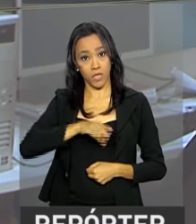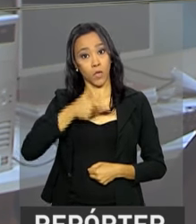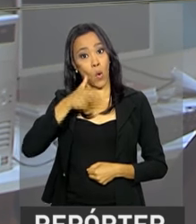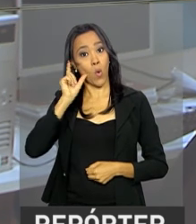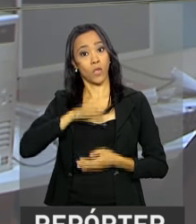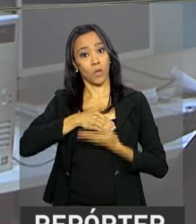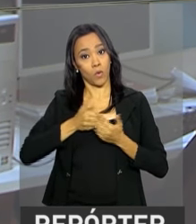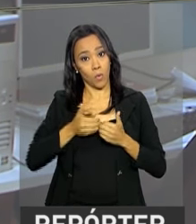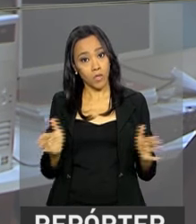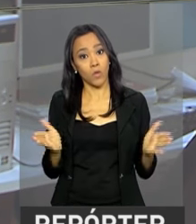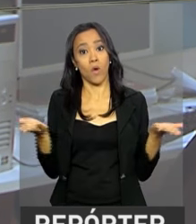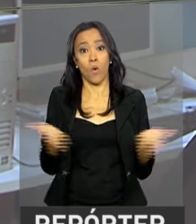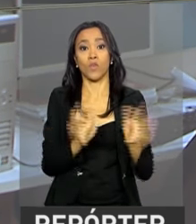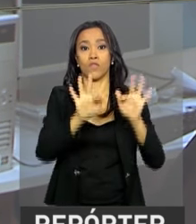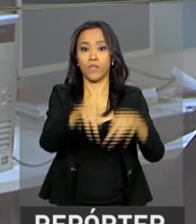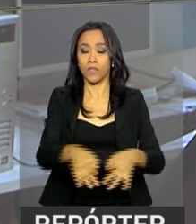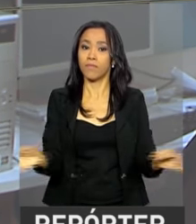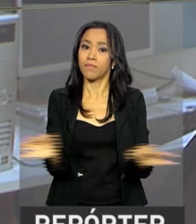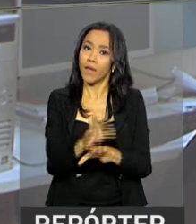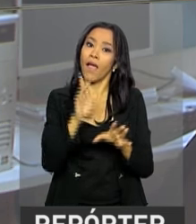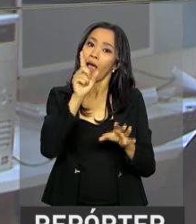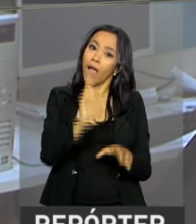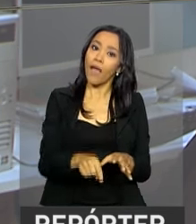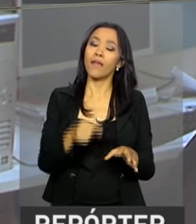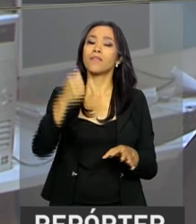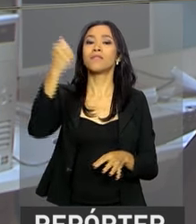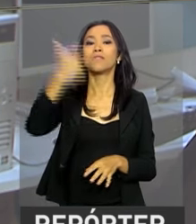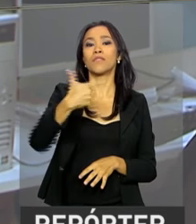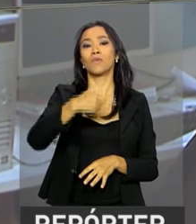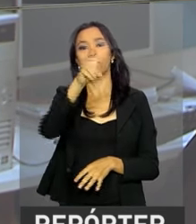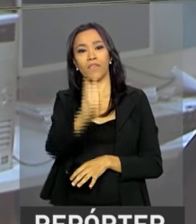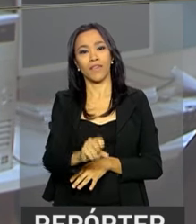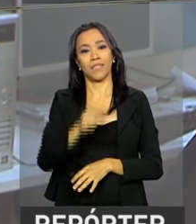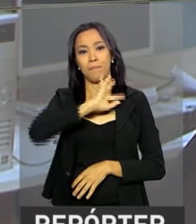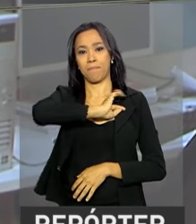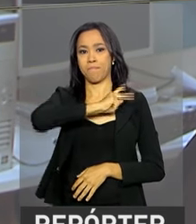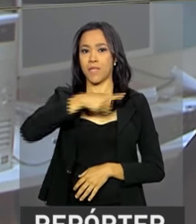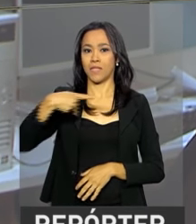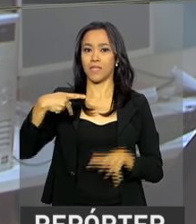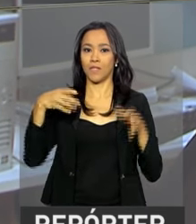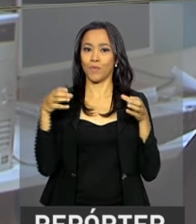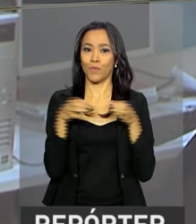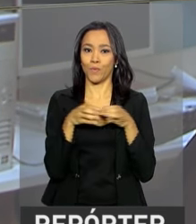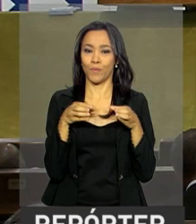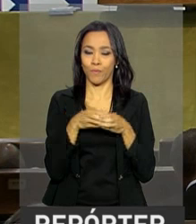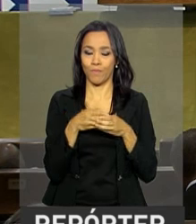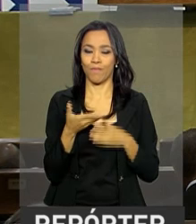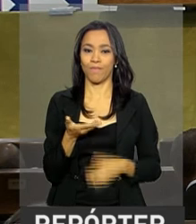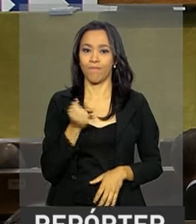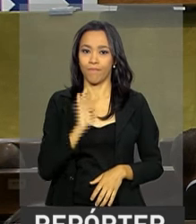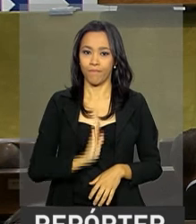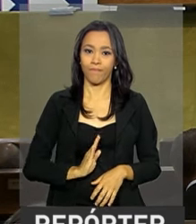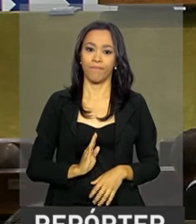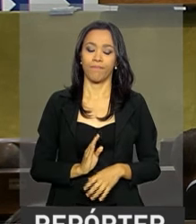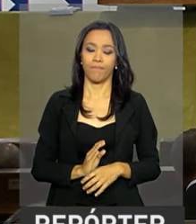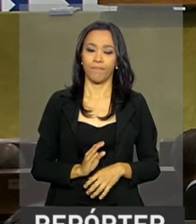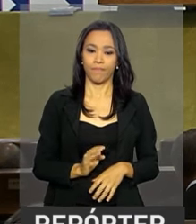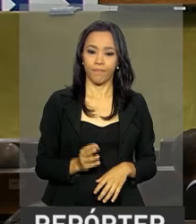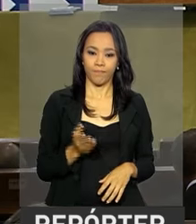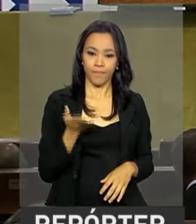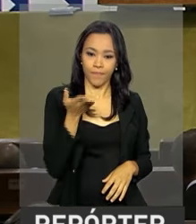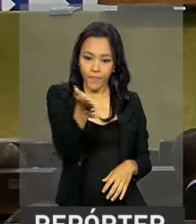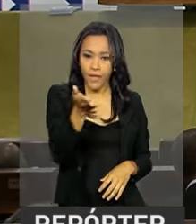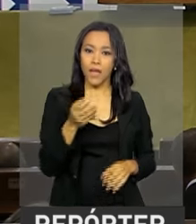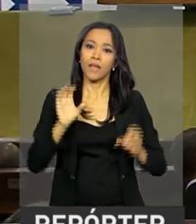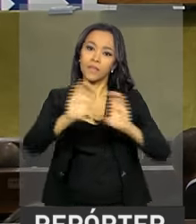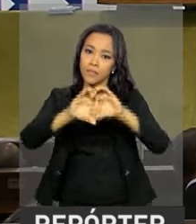Itamaraty, esse evento marcou o retorno do Brasil pela segunda vez à presidência do grupo. Esta edição da Conferência